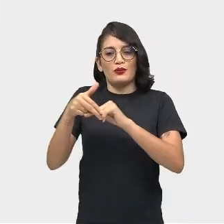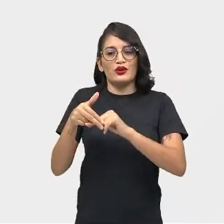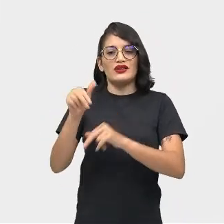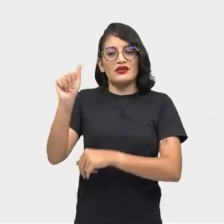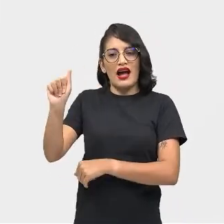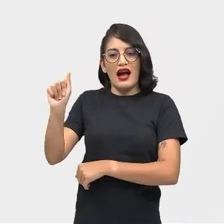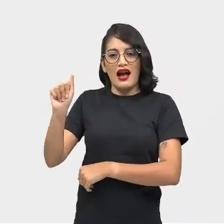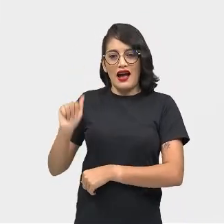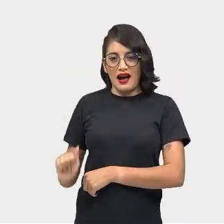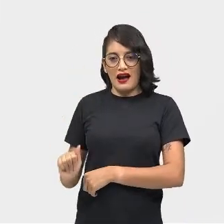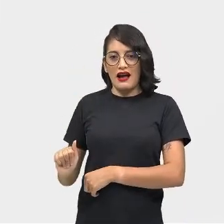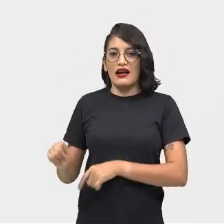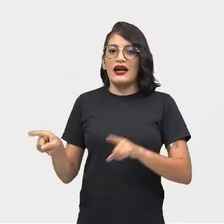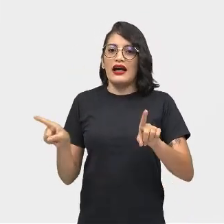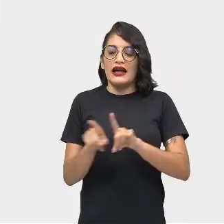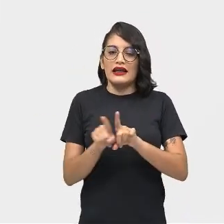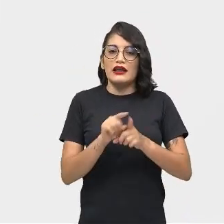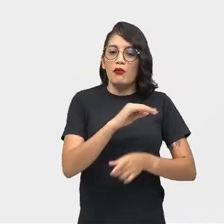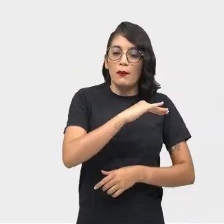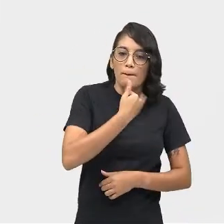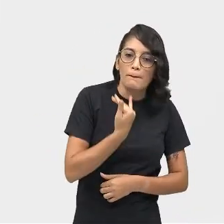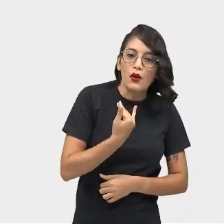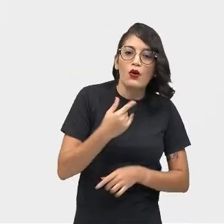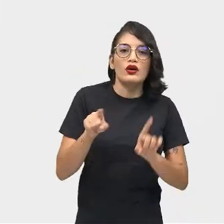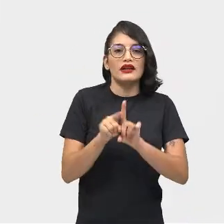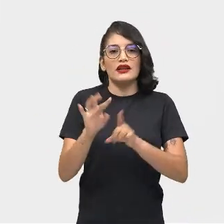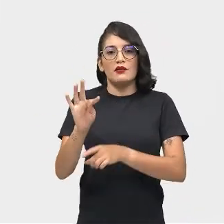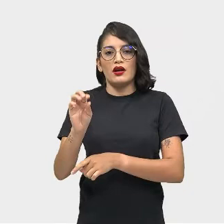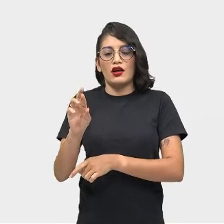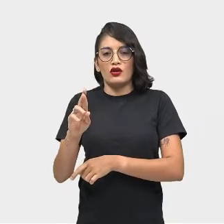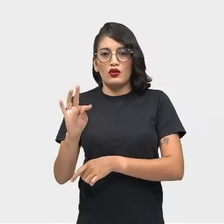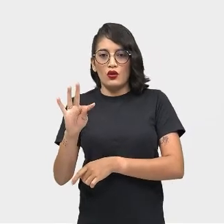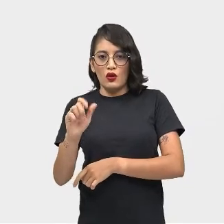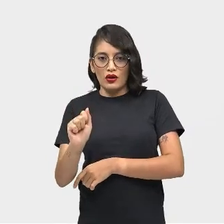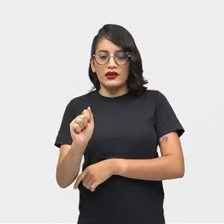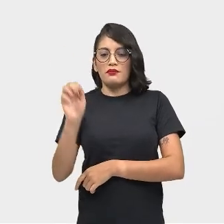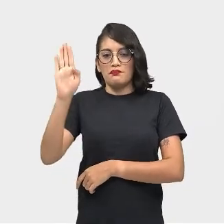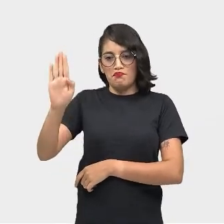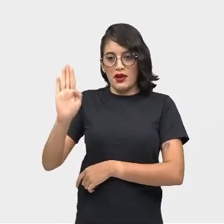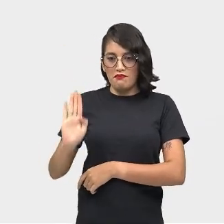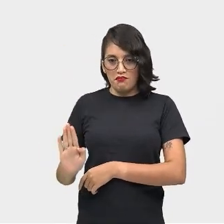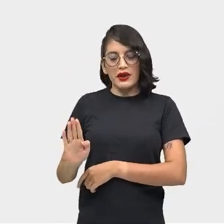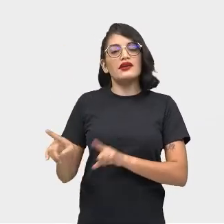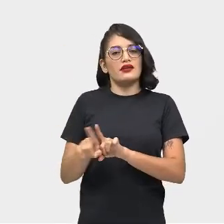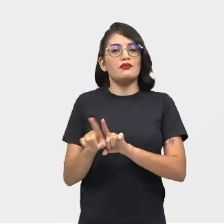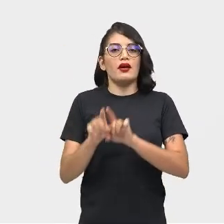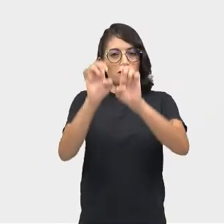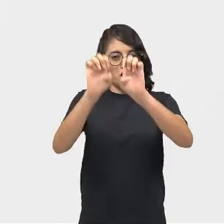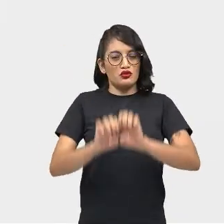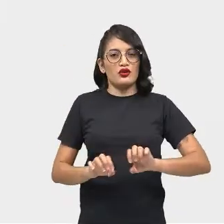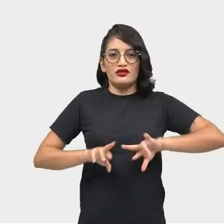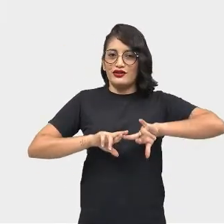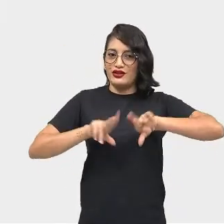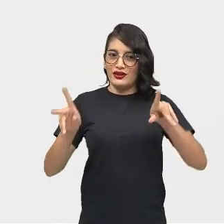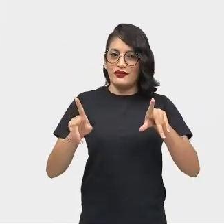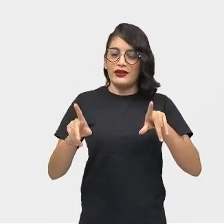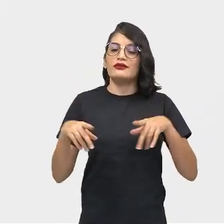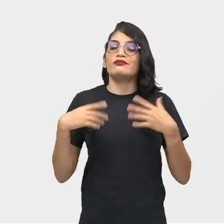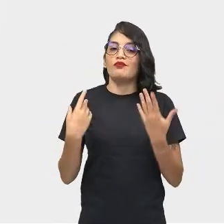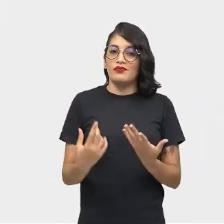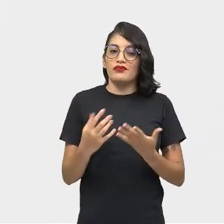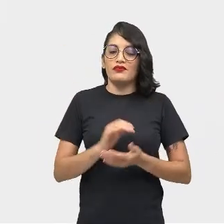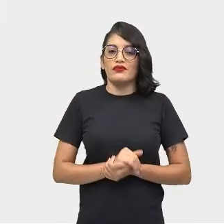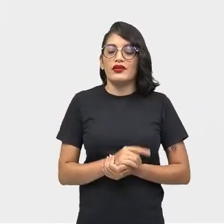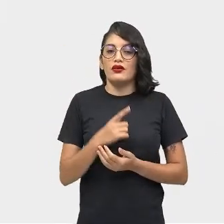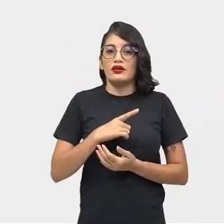AA. E morta, torta, bebê, porque é uma estrutura diferente. Tá, meus queridos? Então, nós temos aí